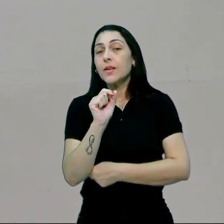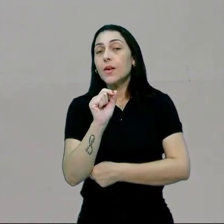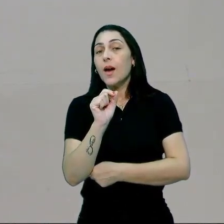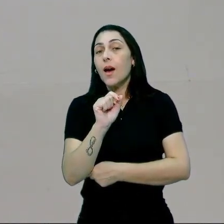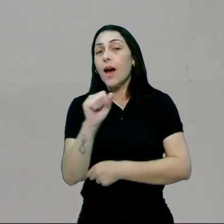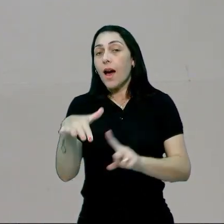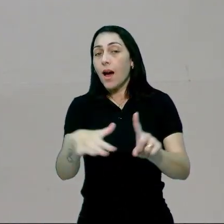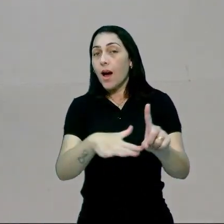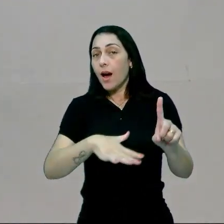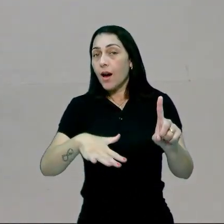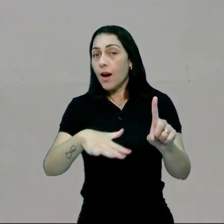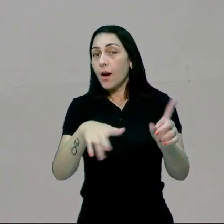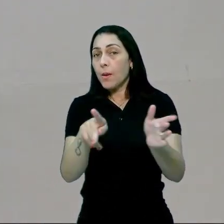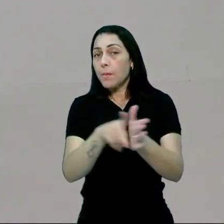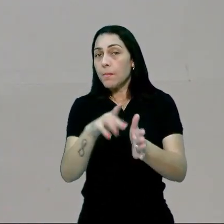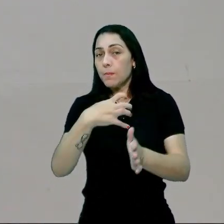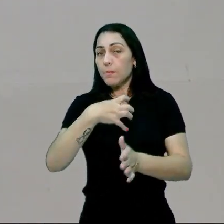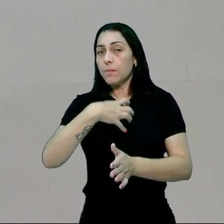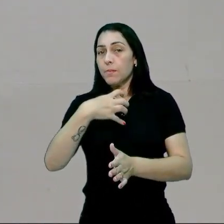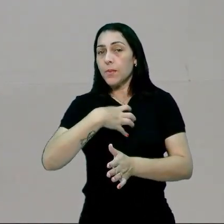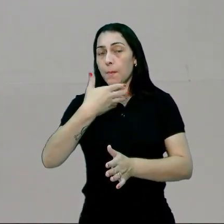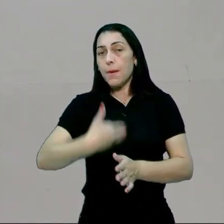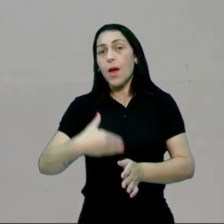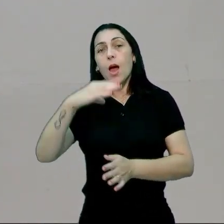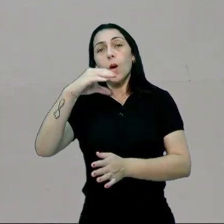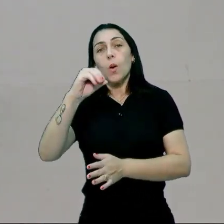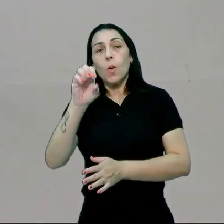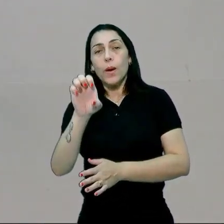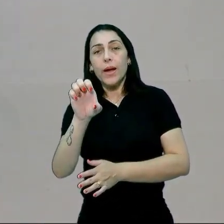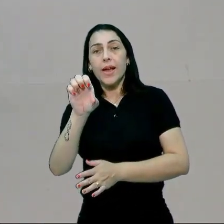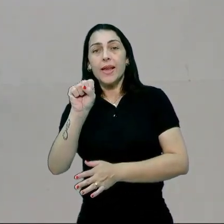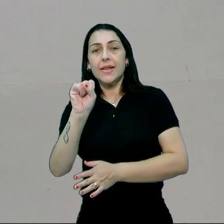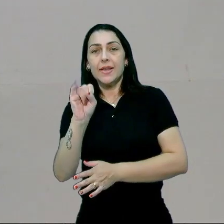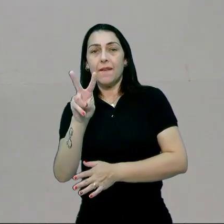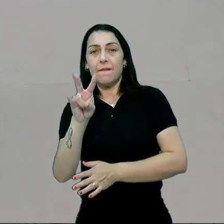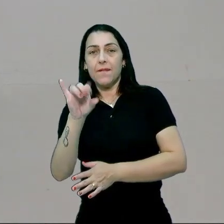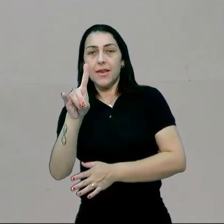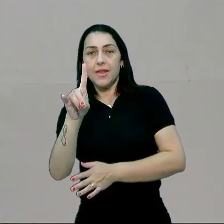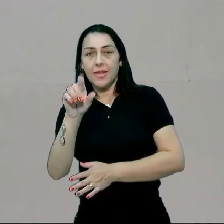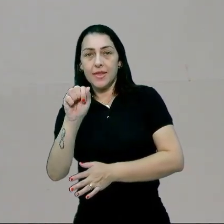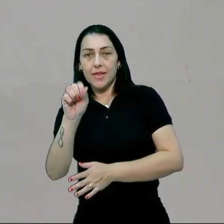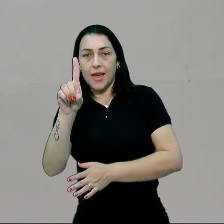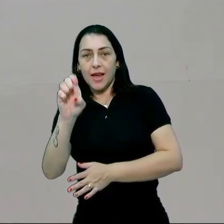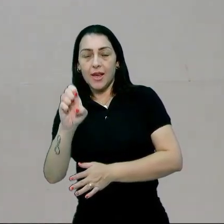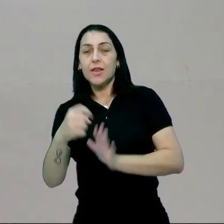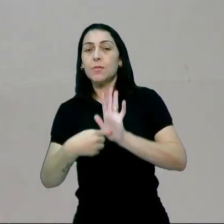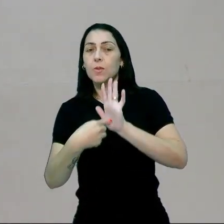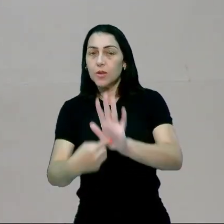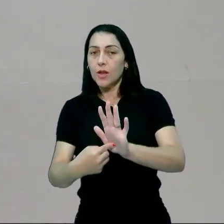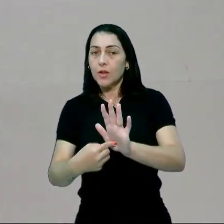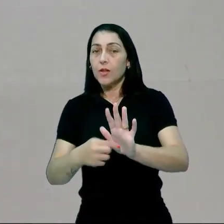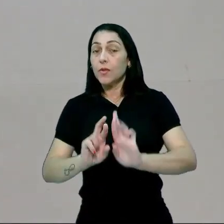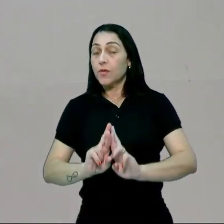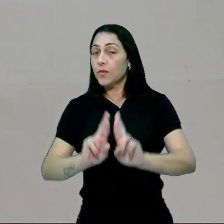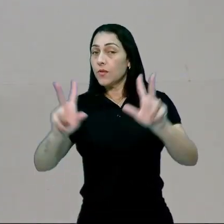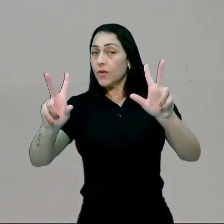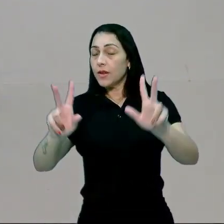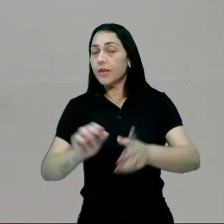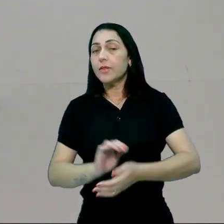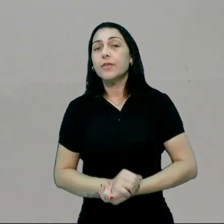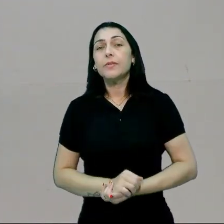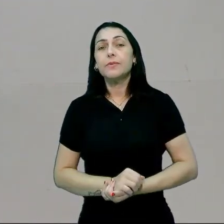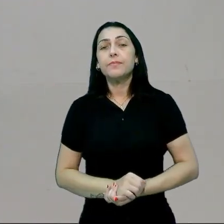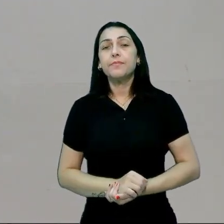para o meu estilo. É a coercitividade, que vai se apresentando de formas completamente